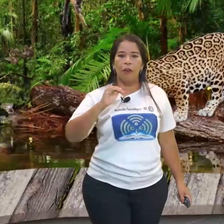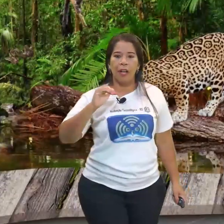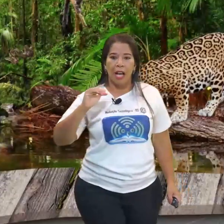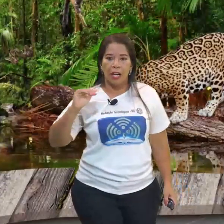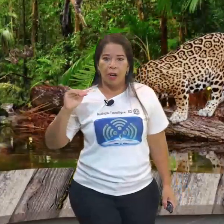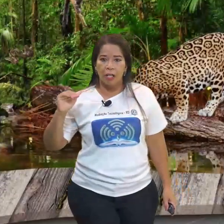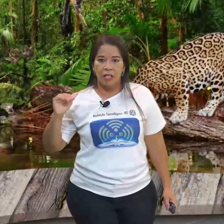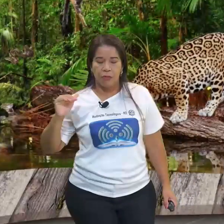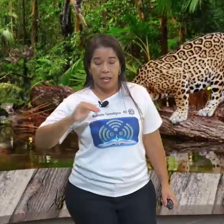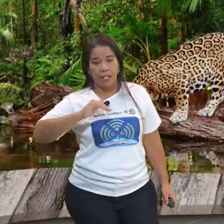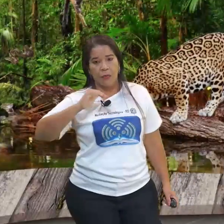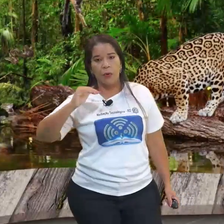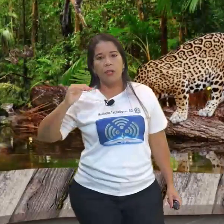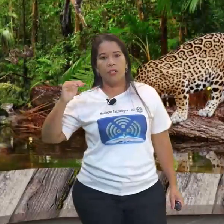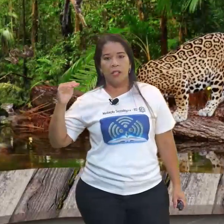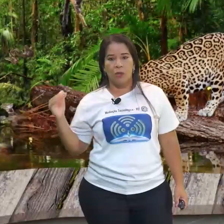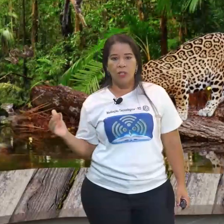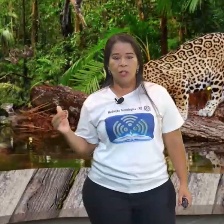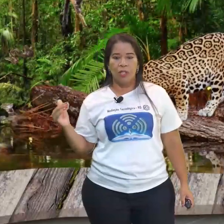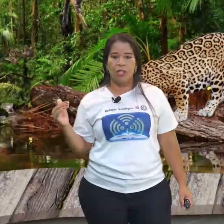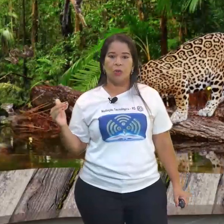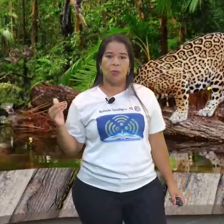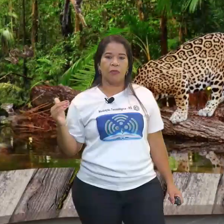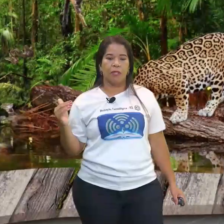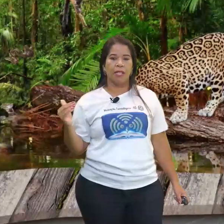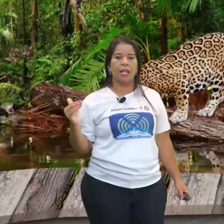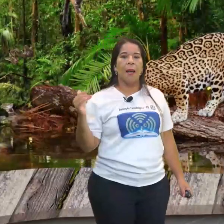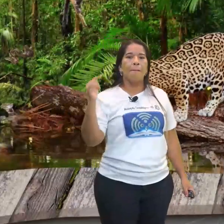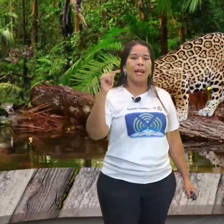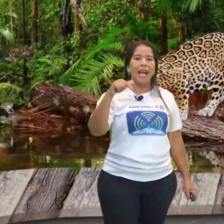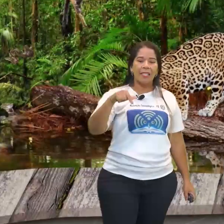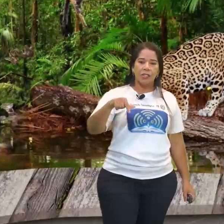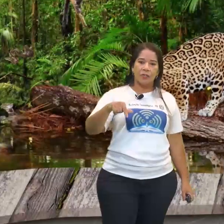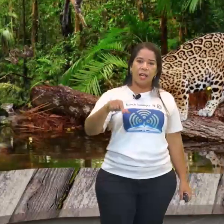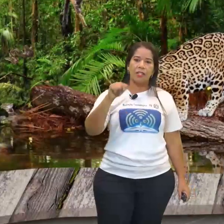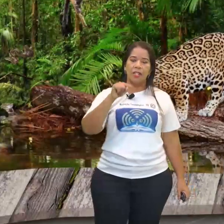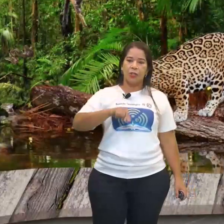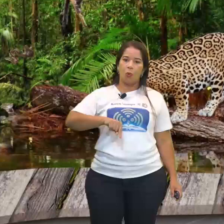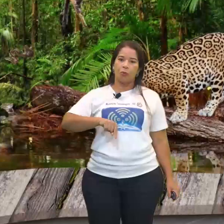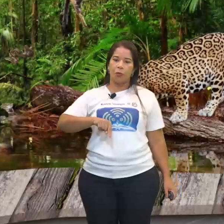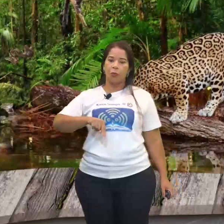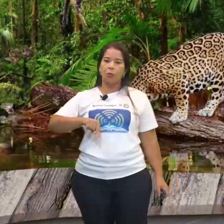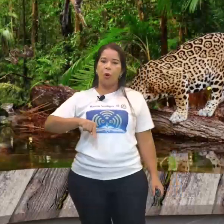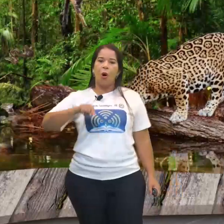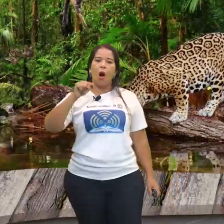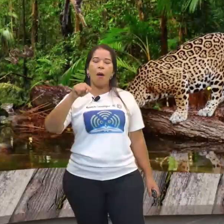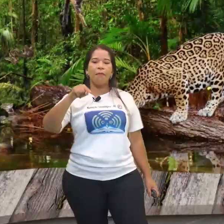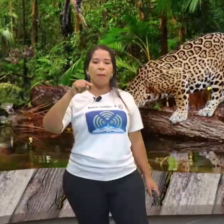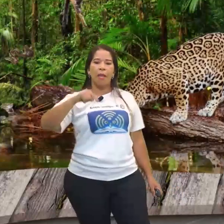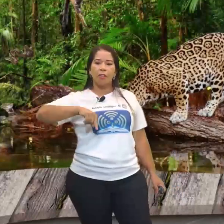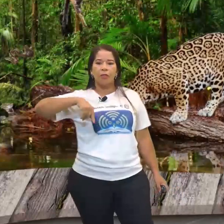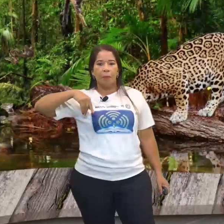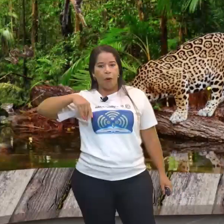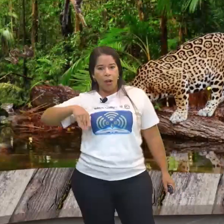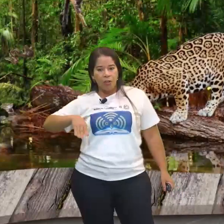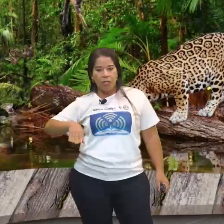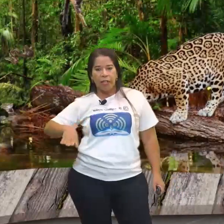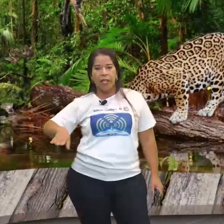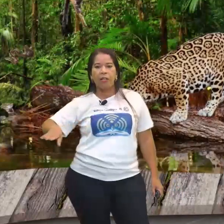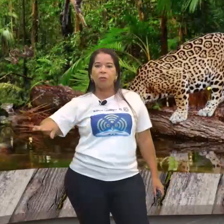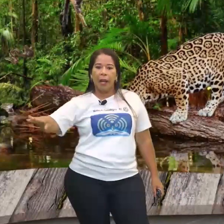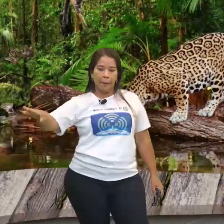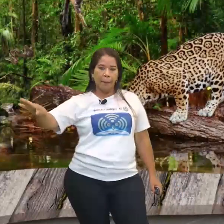Essas foram as questões que a gente selecionou para vocês para essa atividade deste conteúdo. Obviamente, você pode